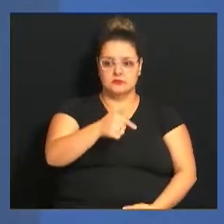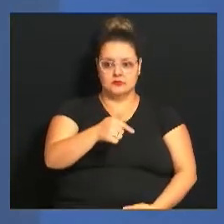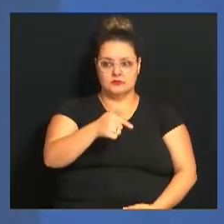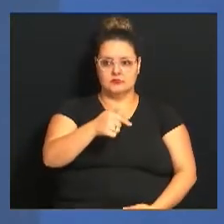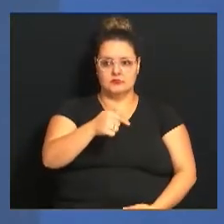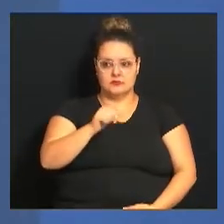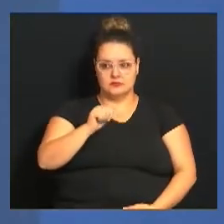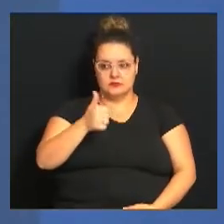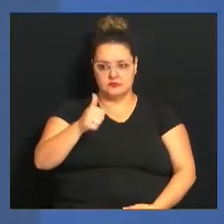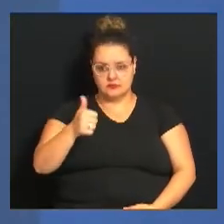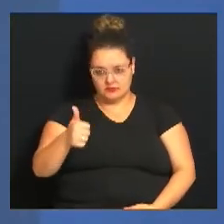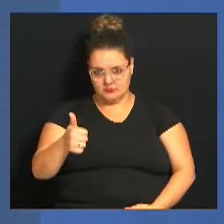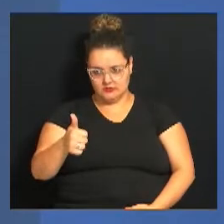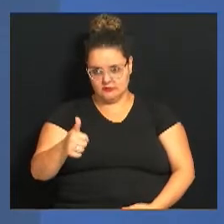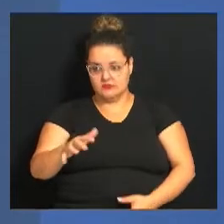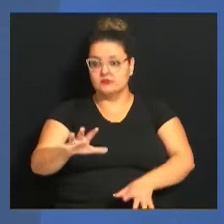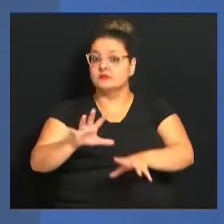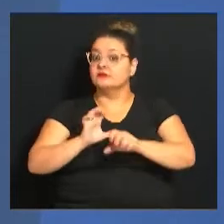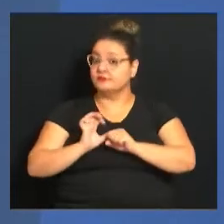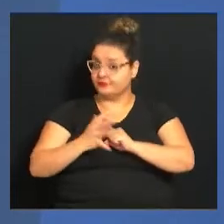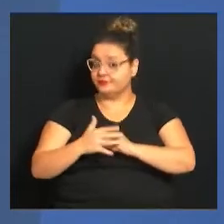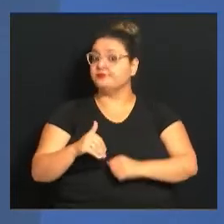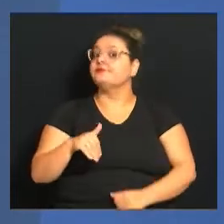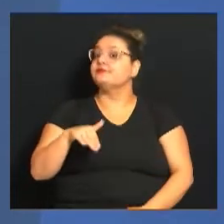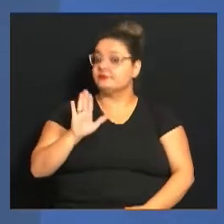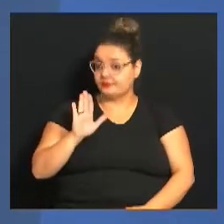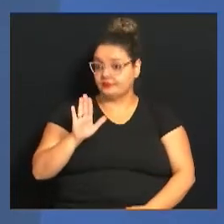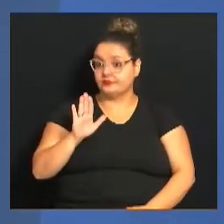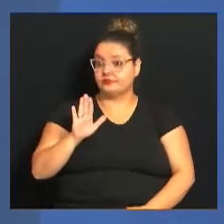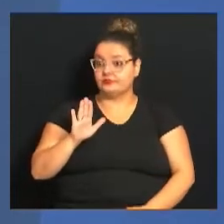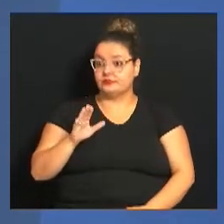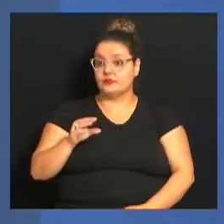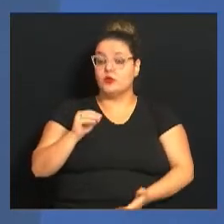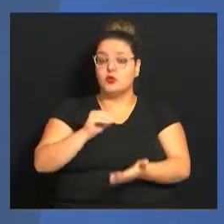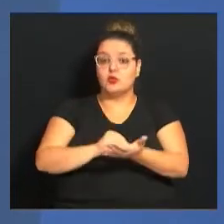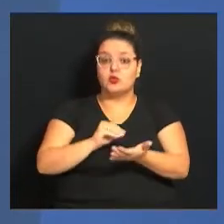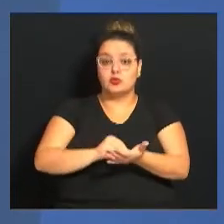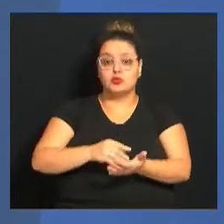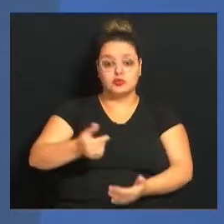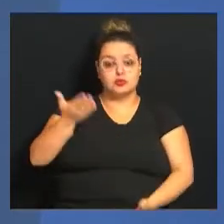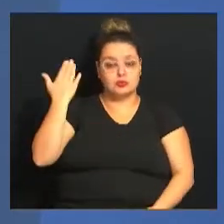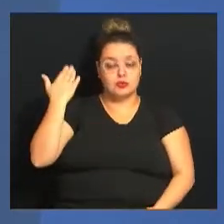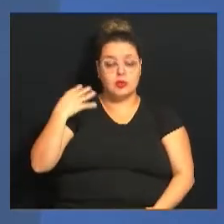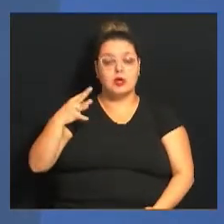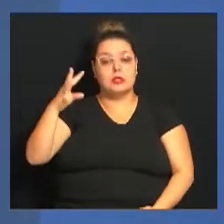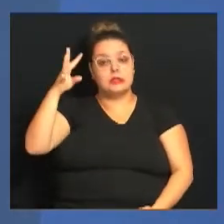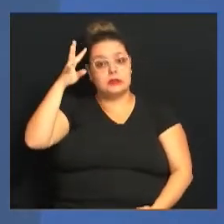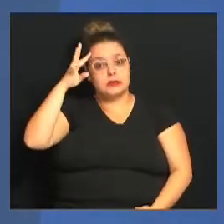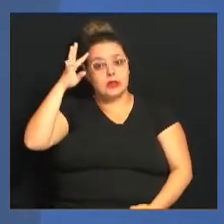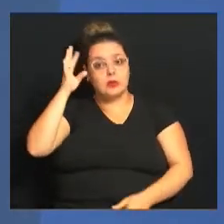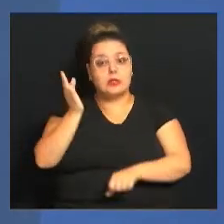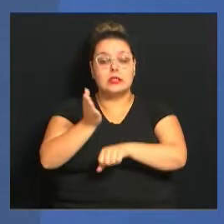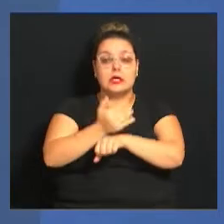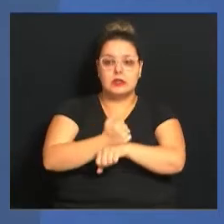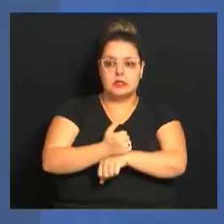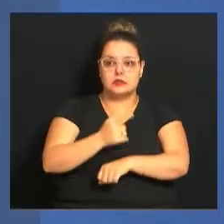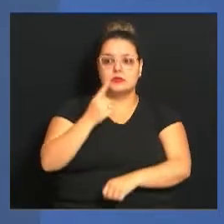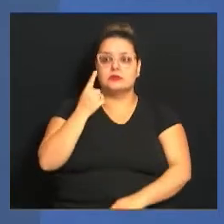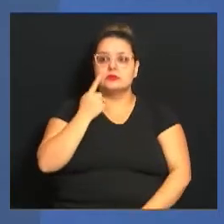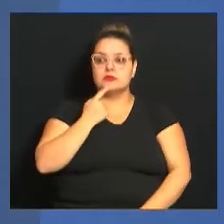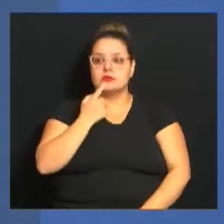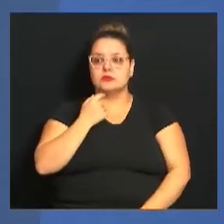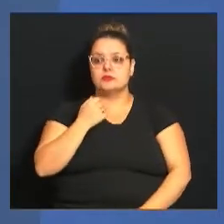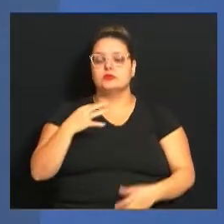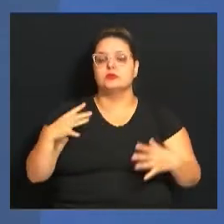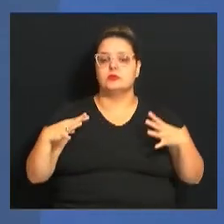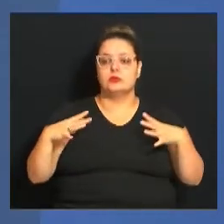1.711 casos a mais, desde o último boletim que foi na quarta-feira que antecedeu o feriado. Lembrando, de acordo